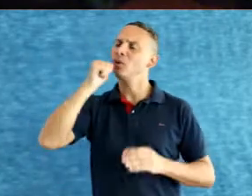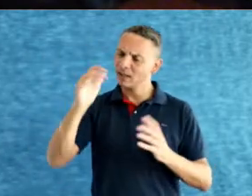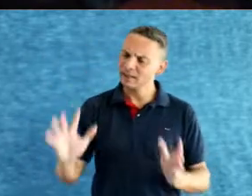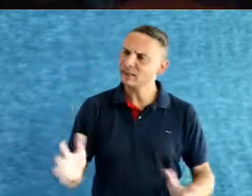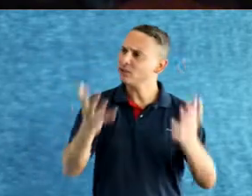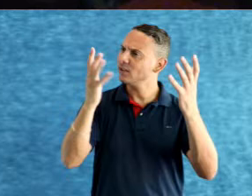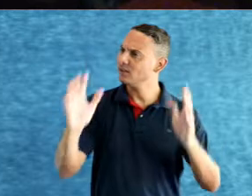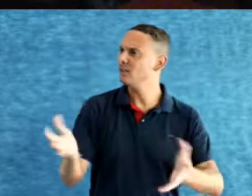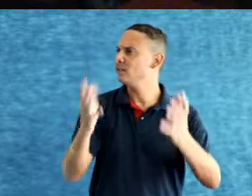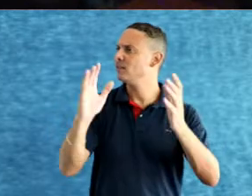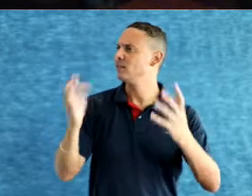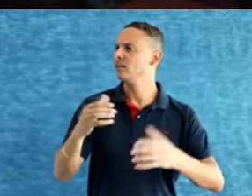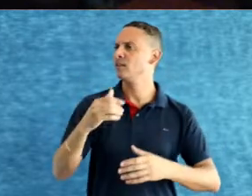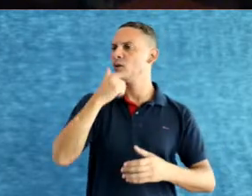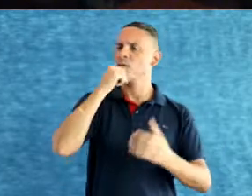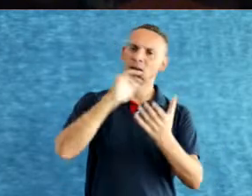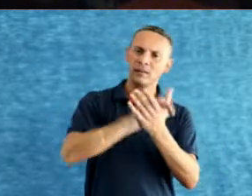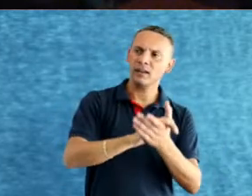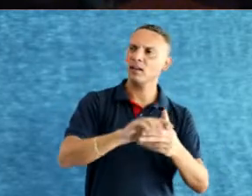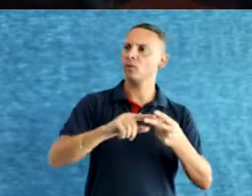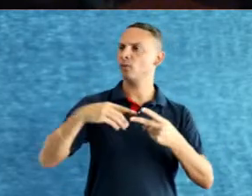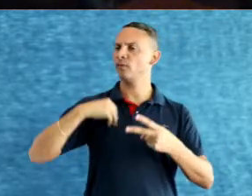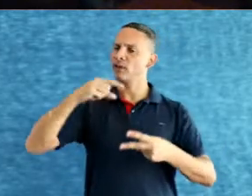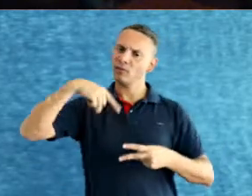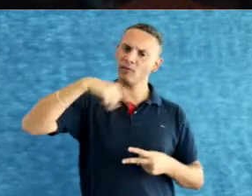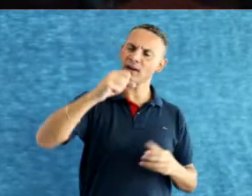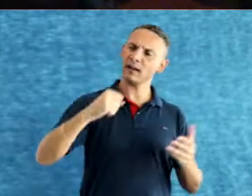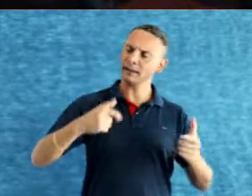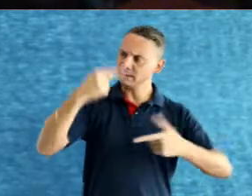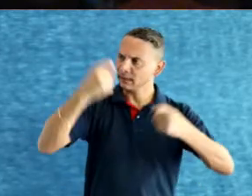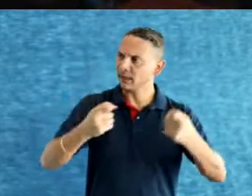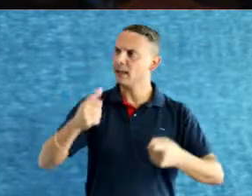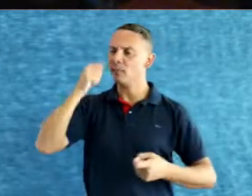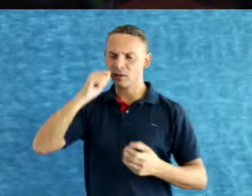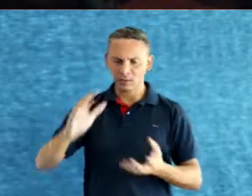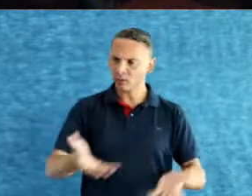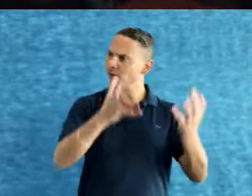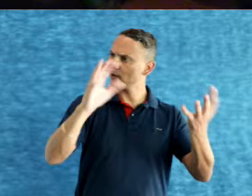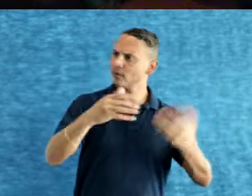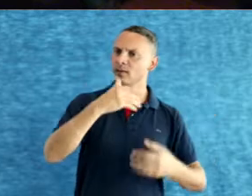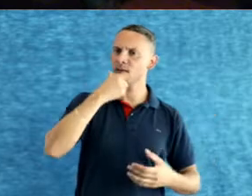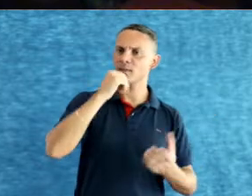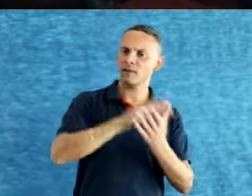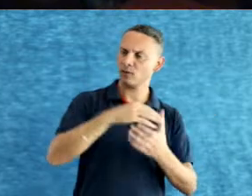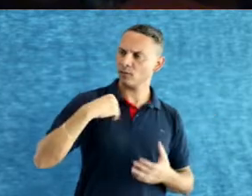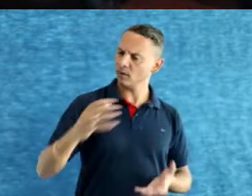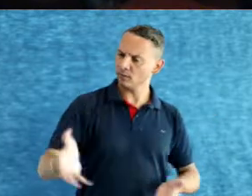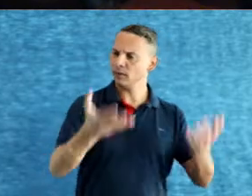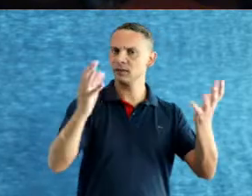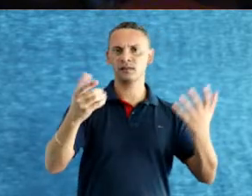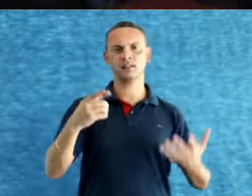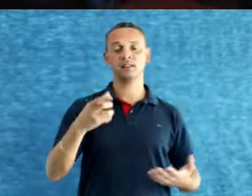Diante assim, da dificuldade de publicar, como é que você chegou na Nízia? E a segunda como